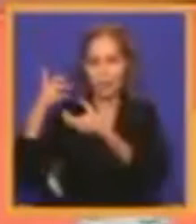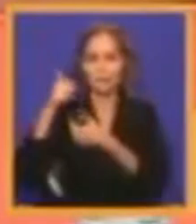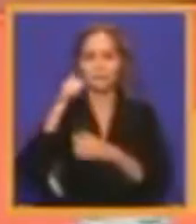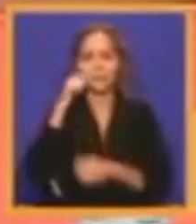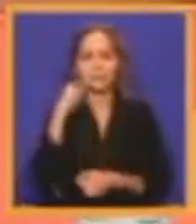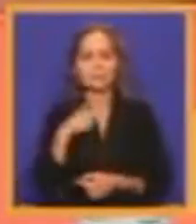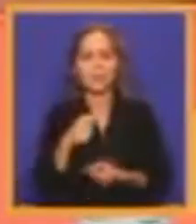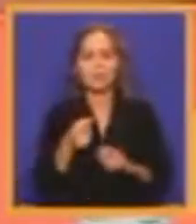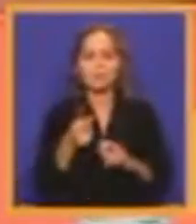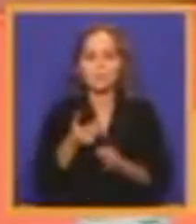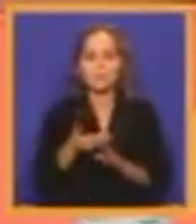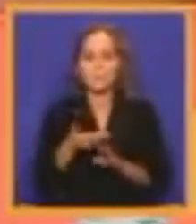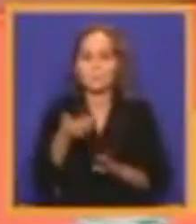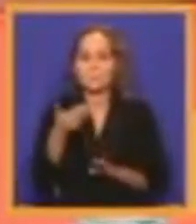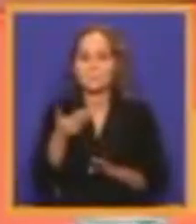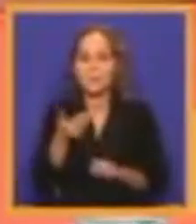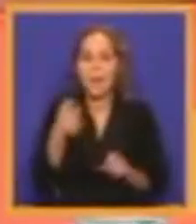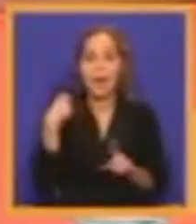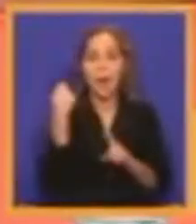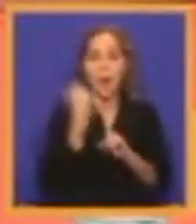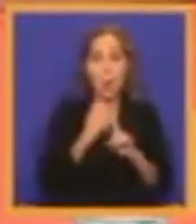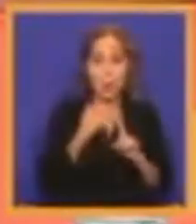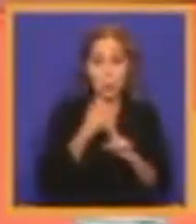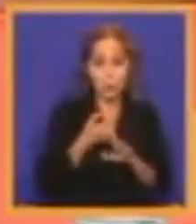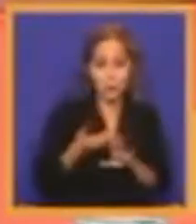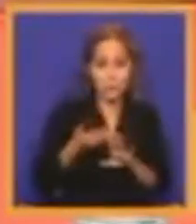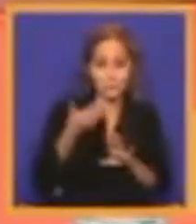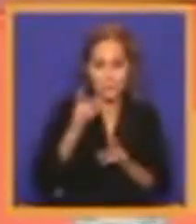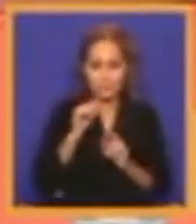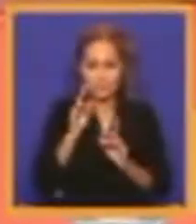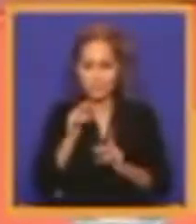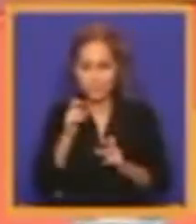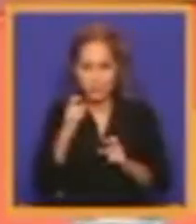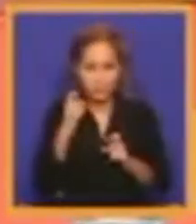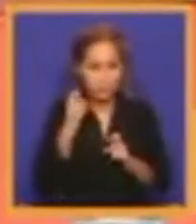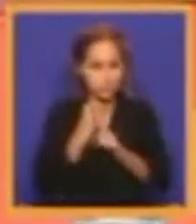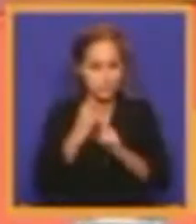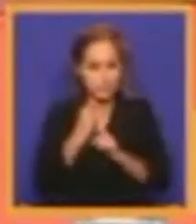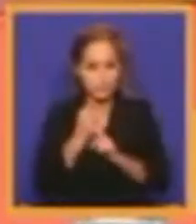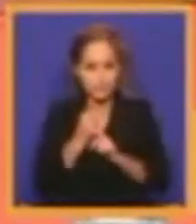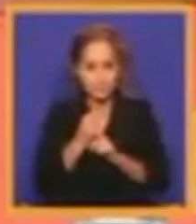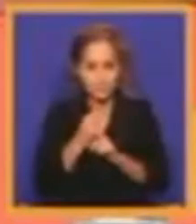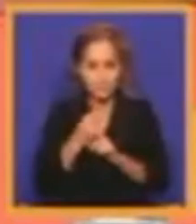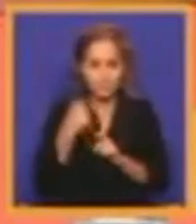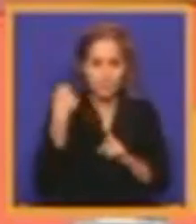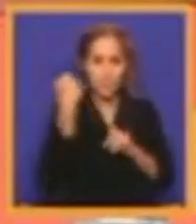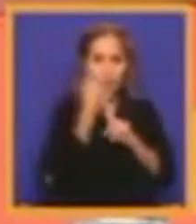pouco mais de luta e que têm que fazer aquele exercício que é, no fundo, lutar contra